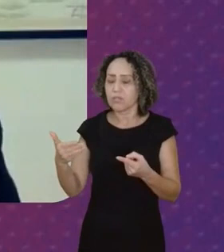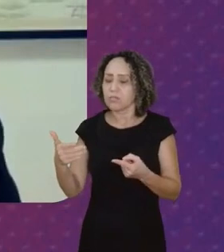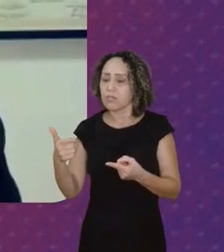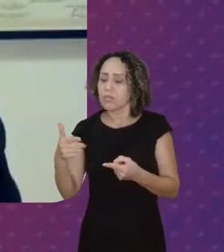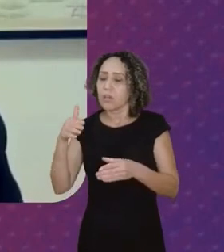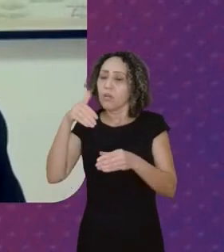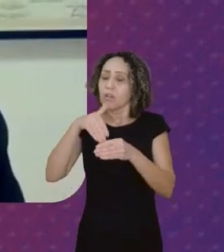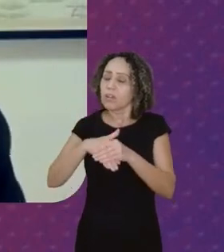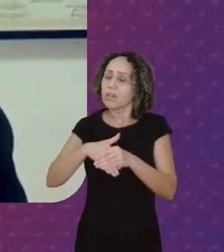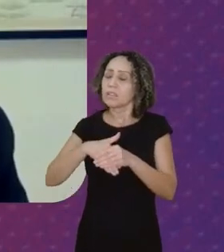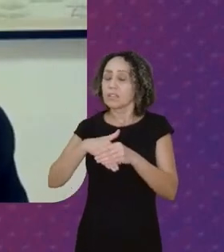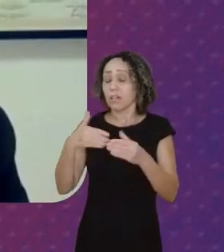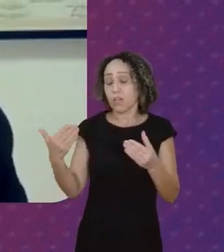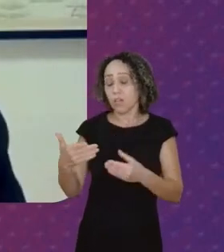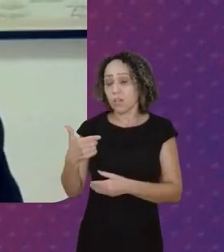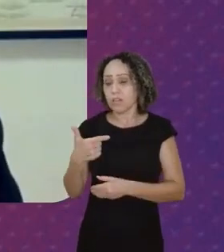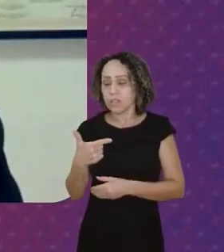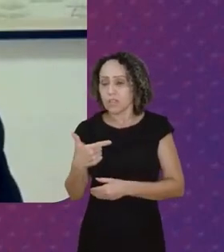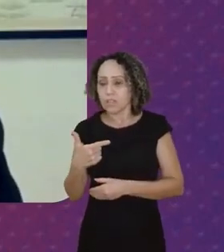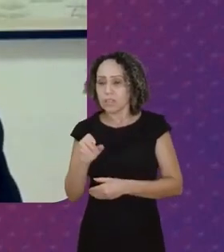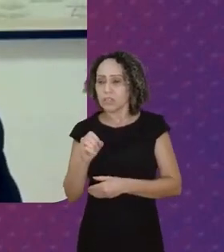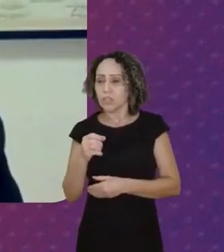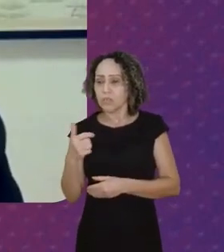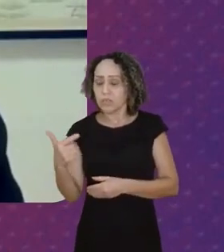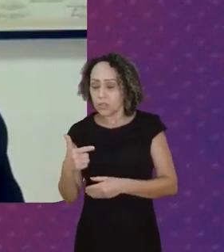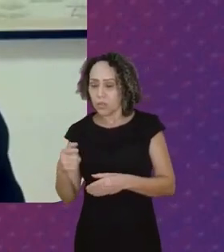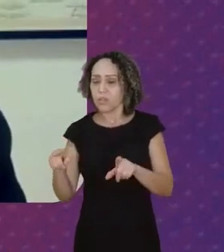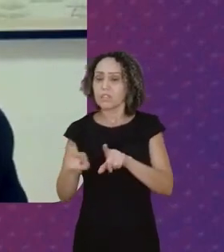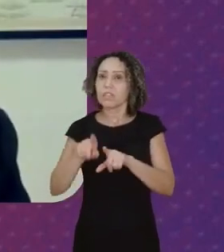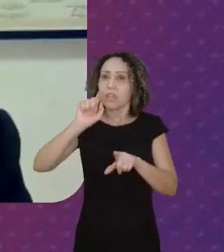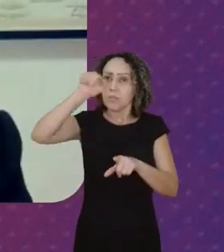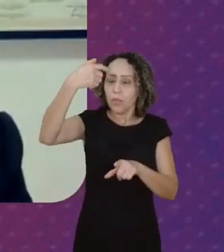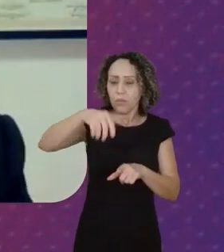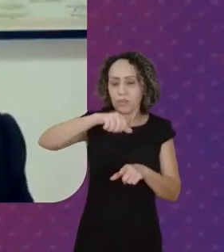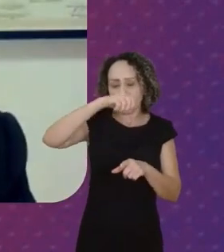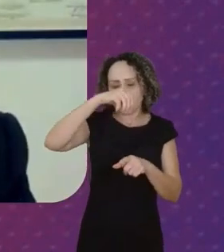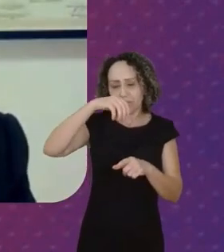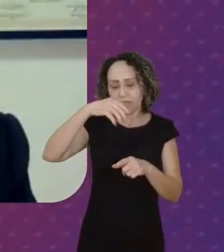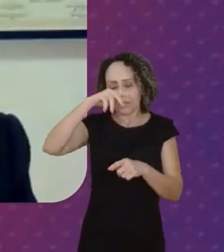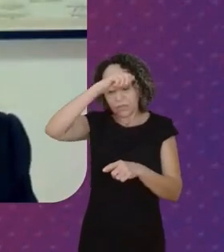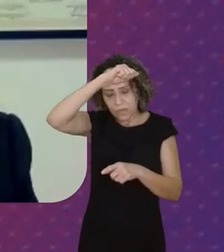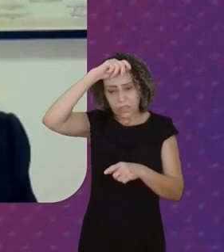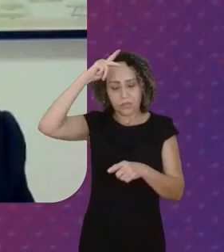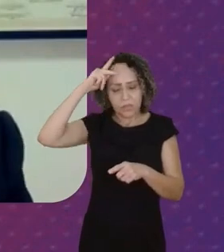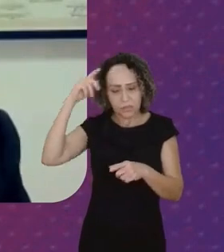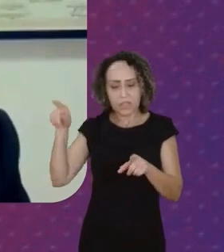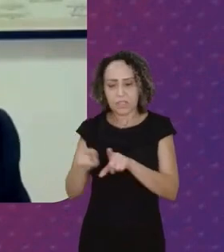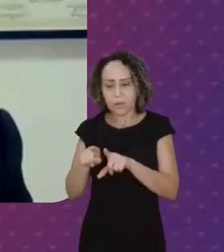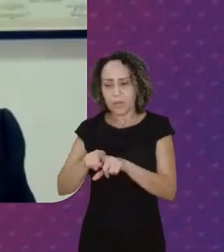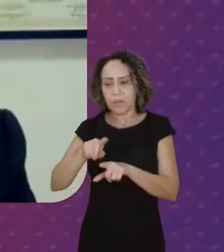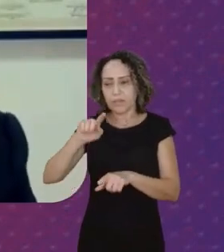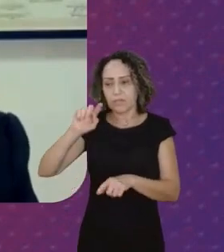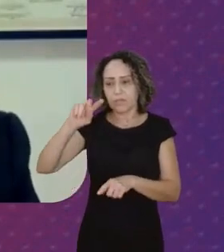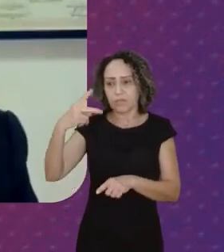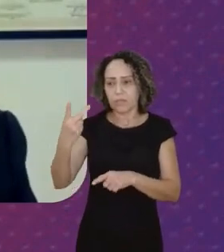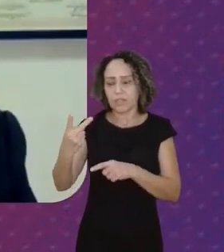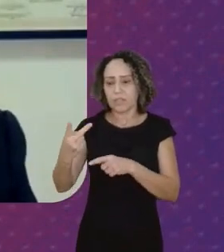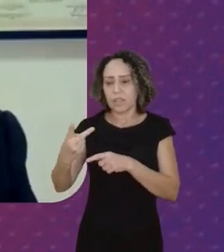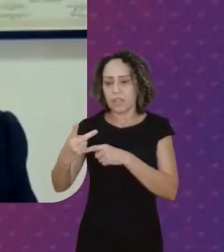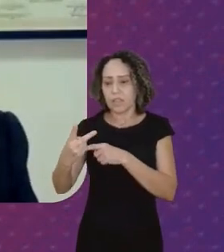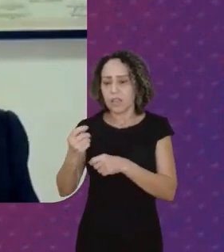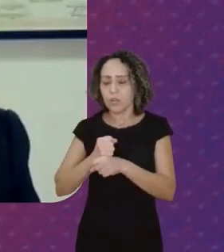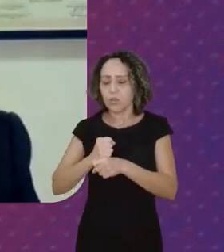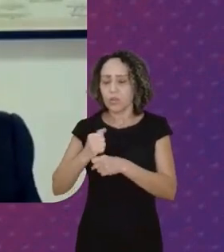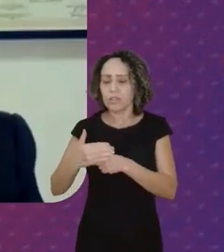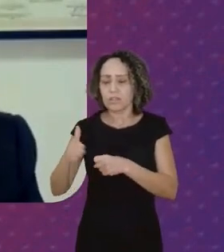eleições municipais. Até porque, como a gente já tem falado aqui desde o começo, como as federações